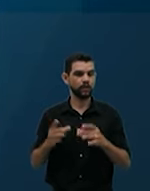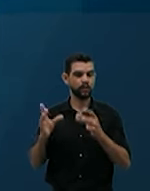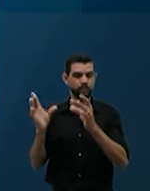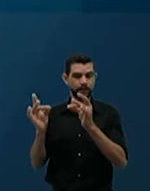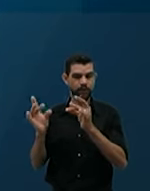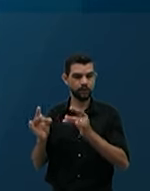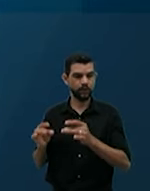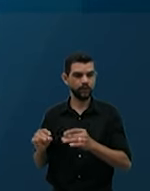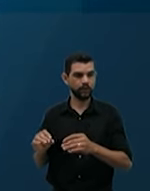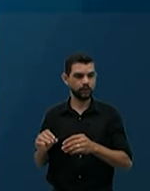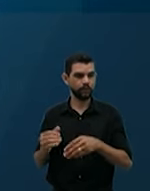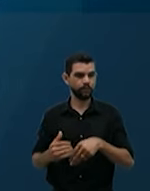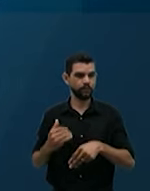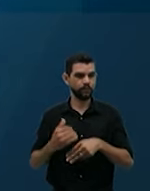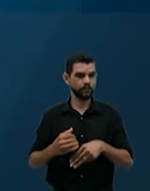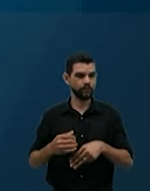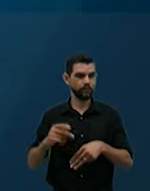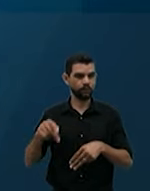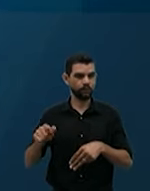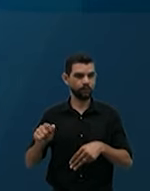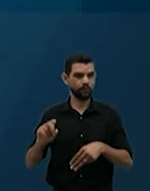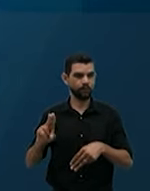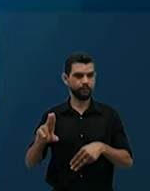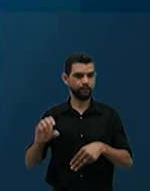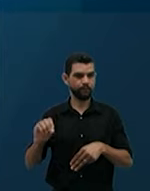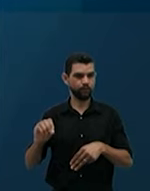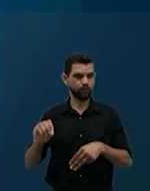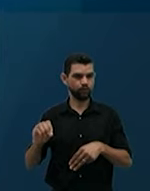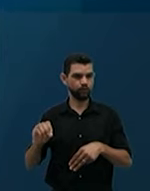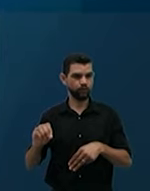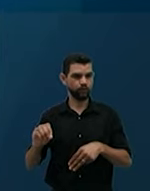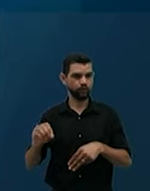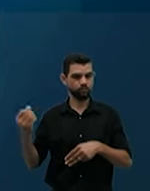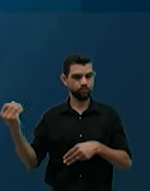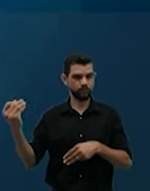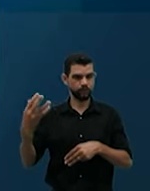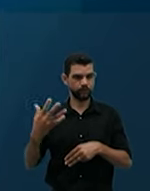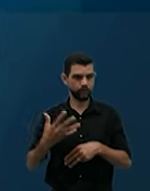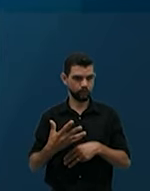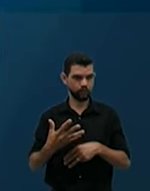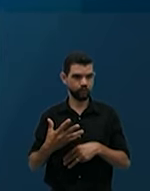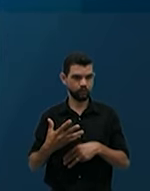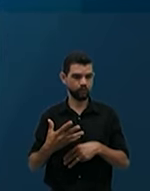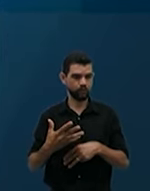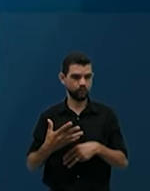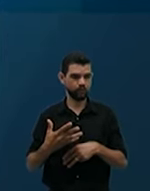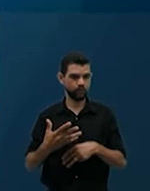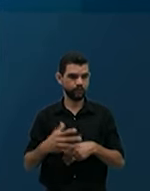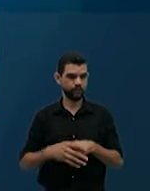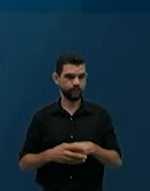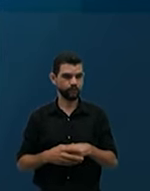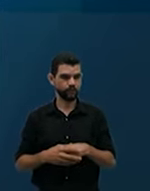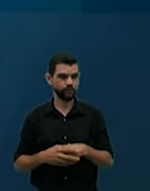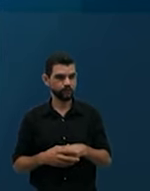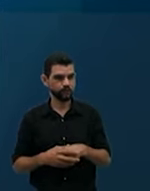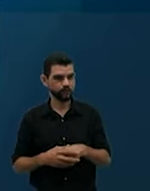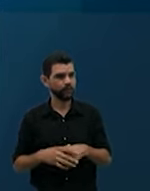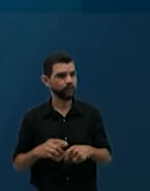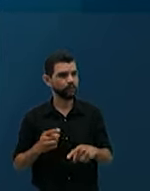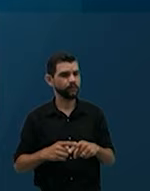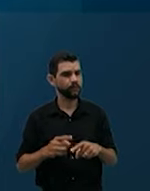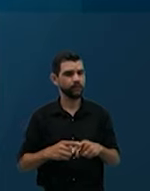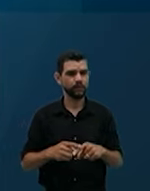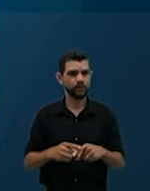é recorrente, como é que o procurador ou a procuradora do Estado não sabem que, de acordo, tirado de mandado de segurança, o